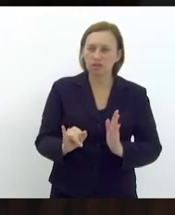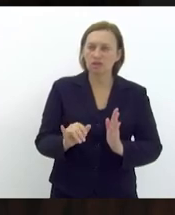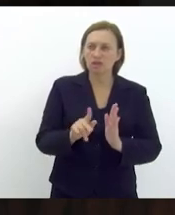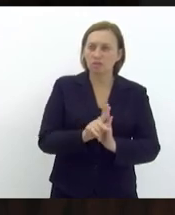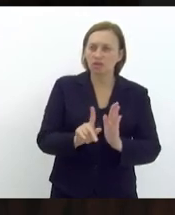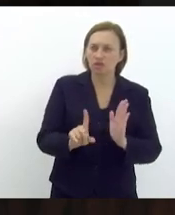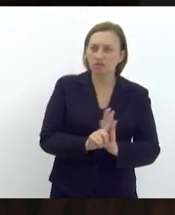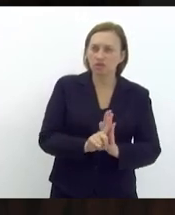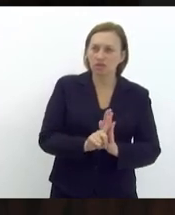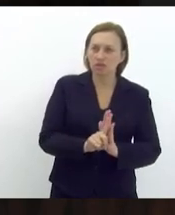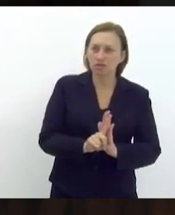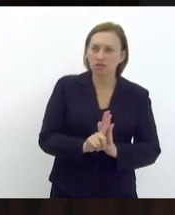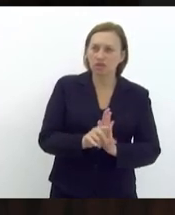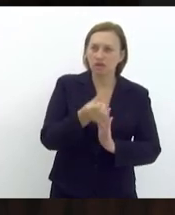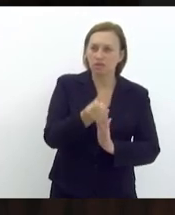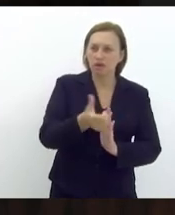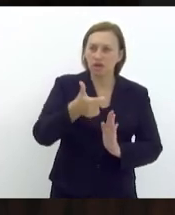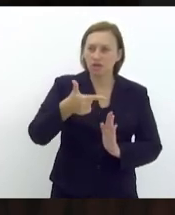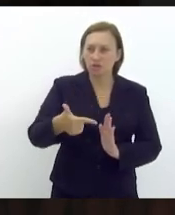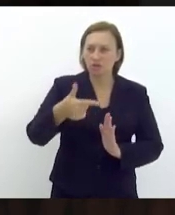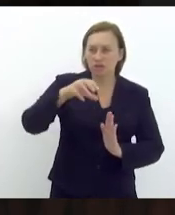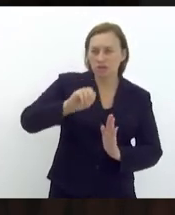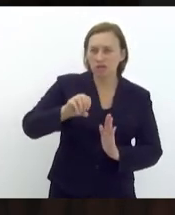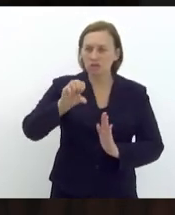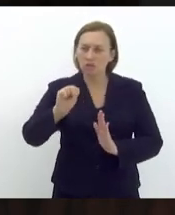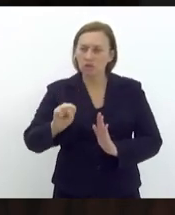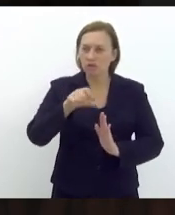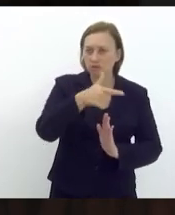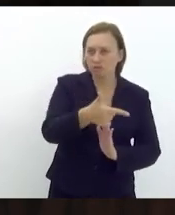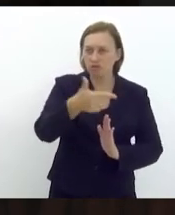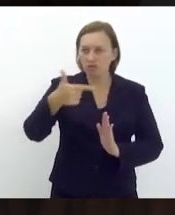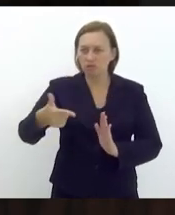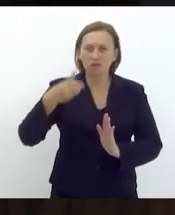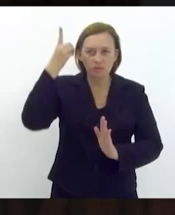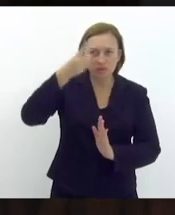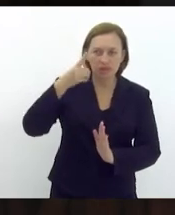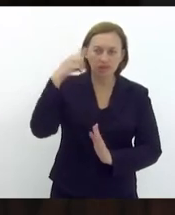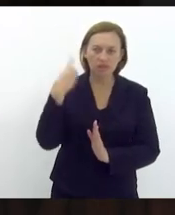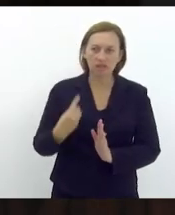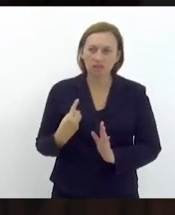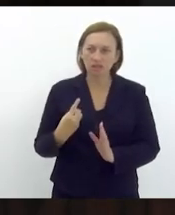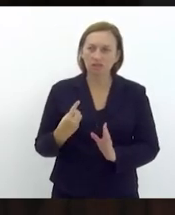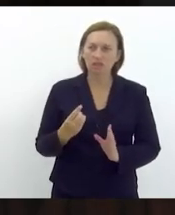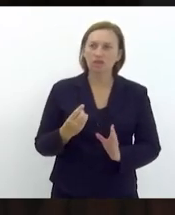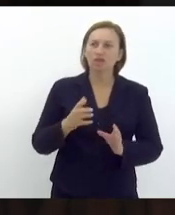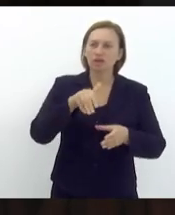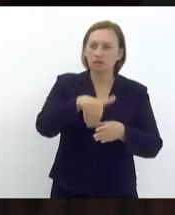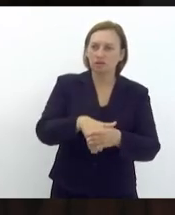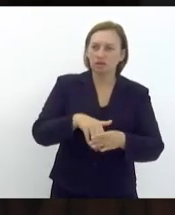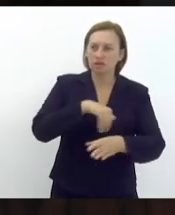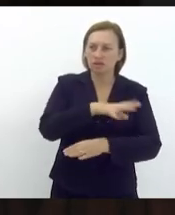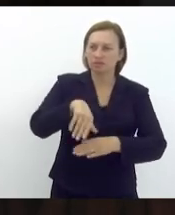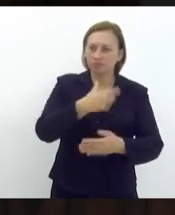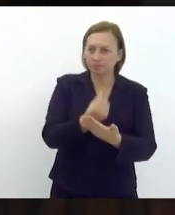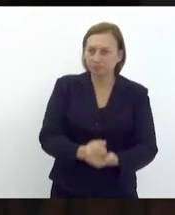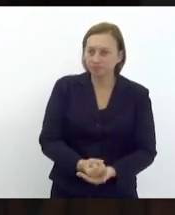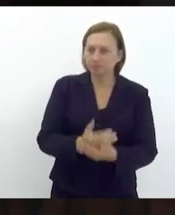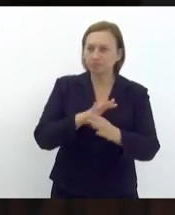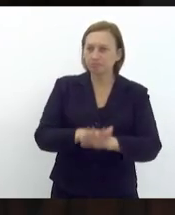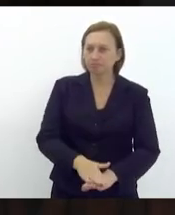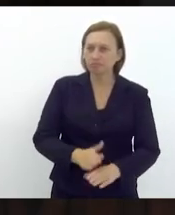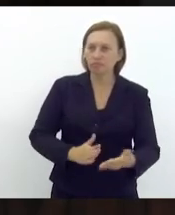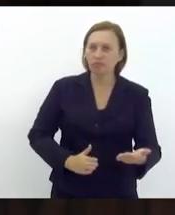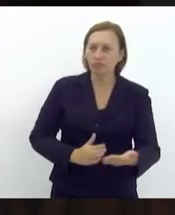do dia projeto de lei 6208 de 2022 deputada Dani Monteiro em votação sobre os que